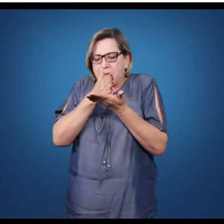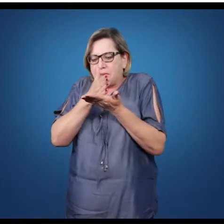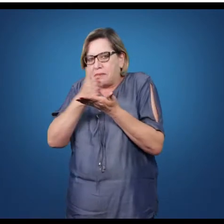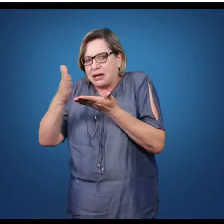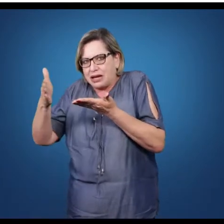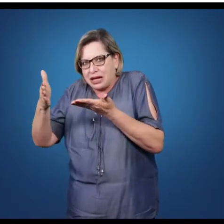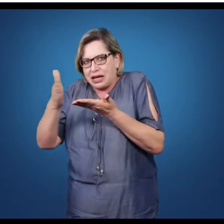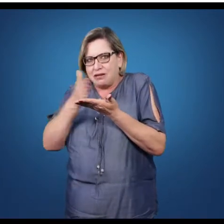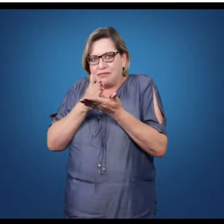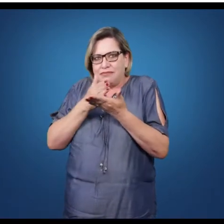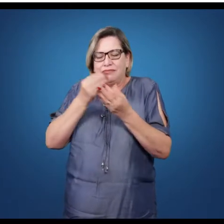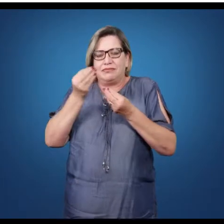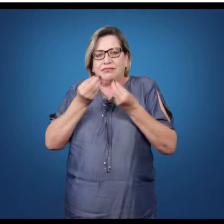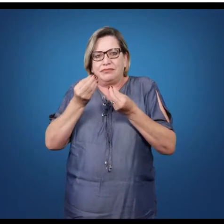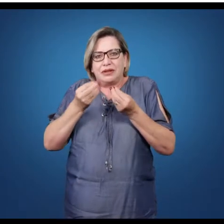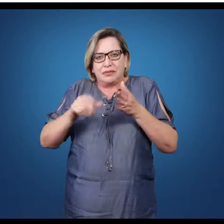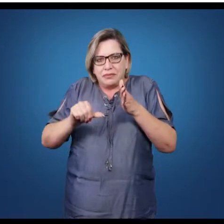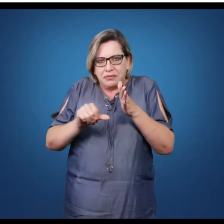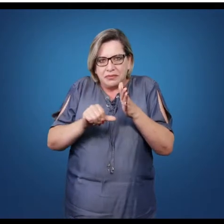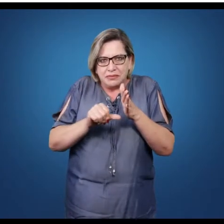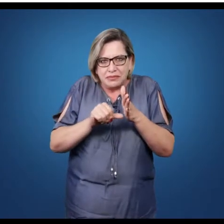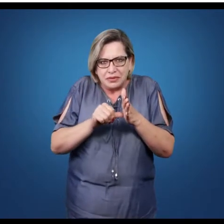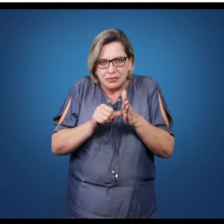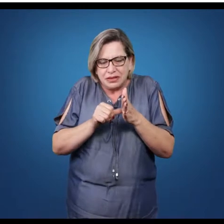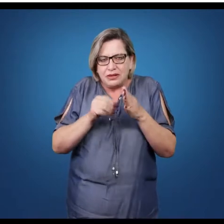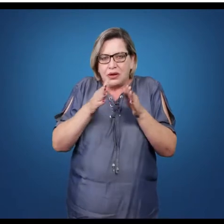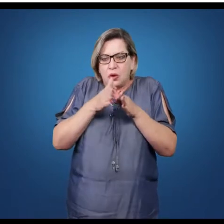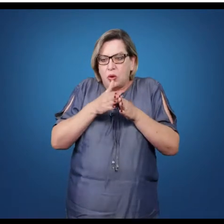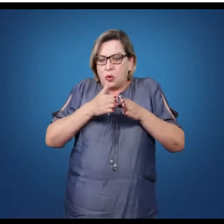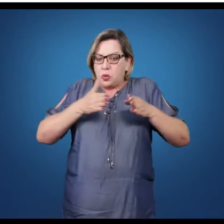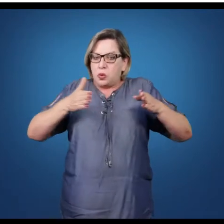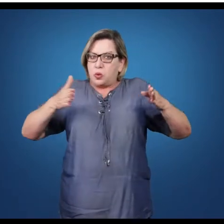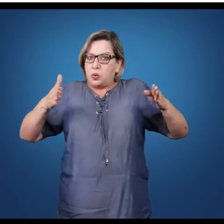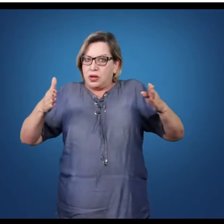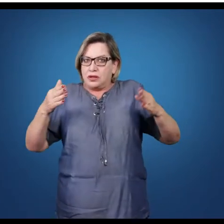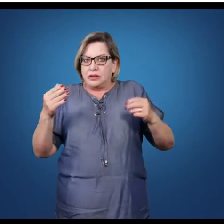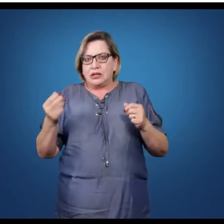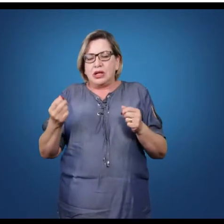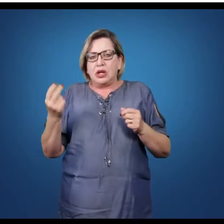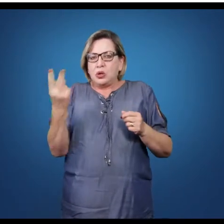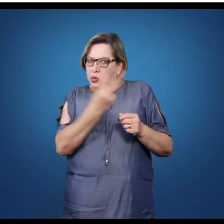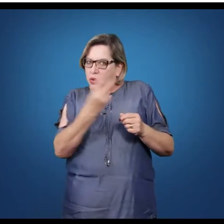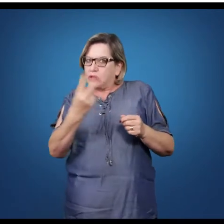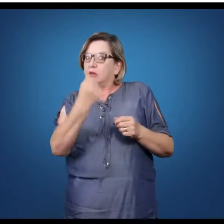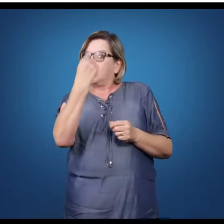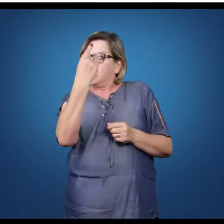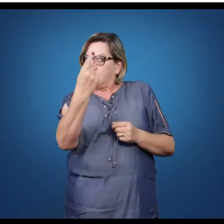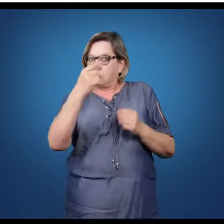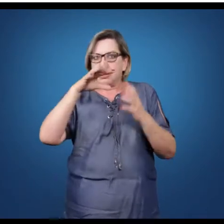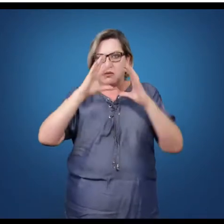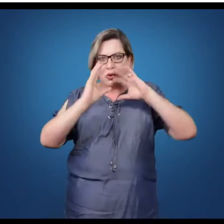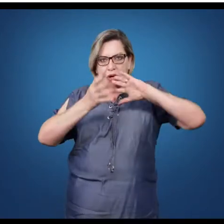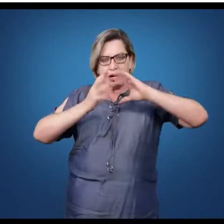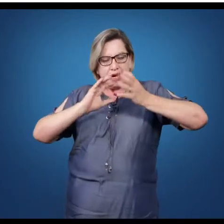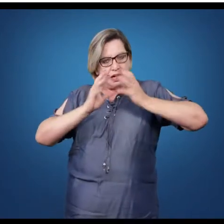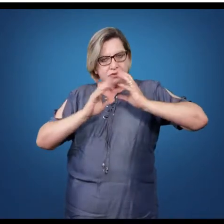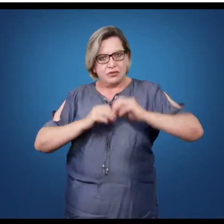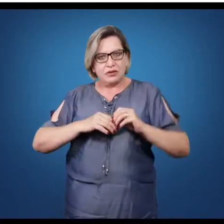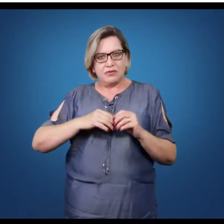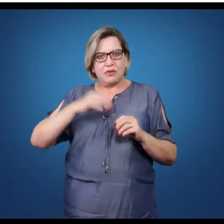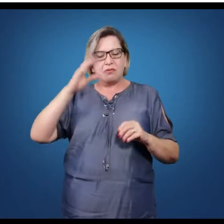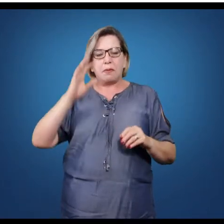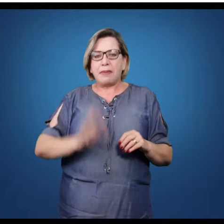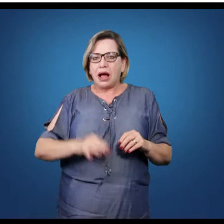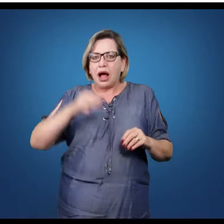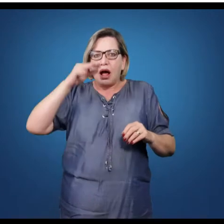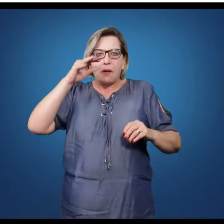A gente vai trabalhar, primeiro momento, a quadra toda, cada dois com uma bola. Vocês vão batendo